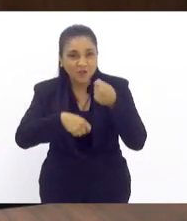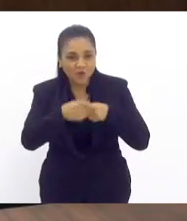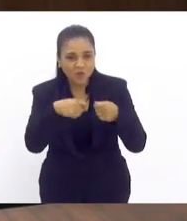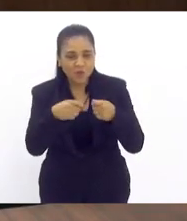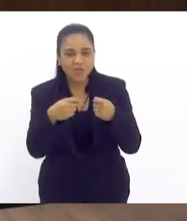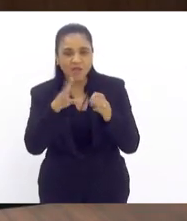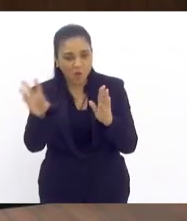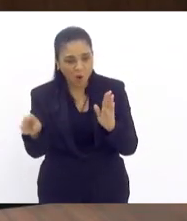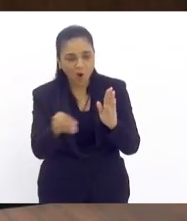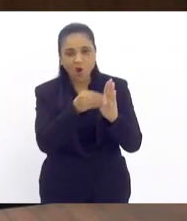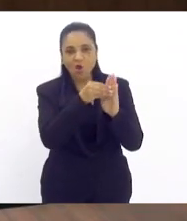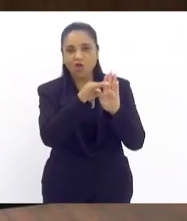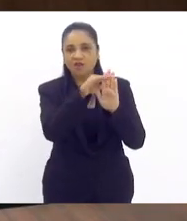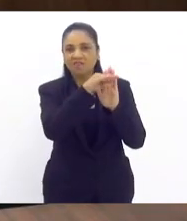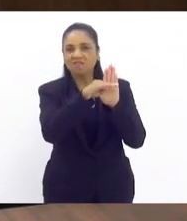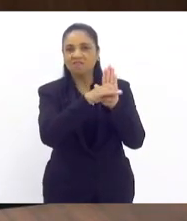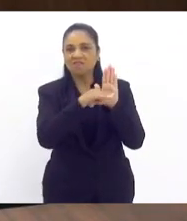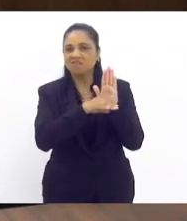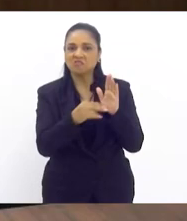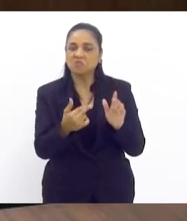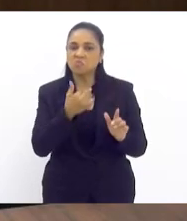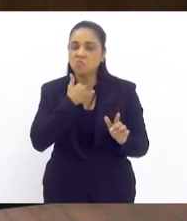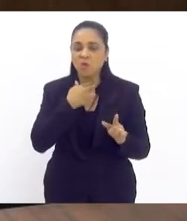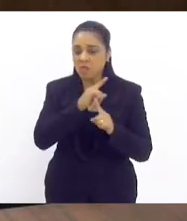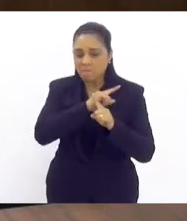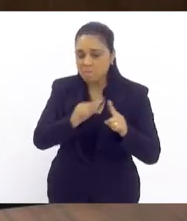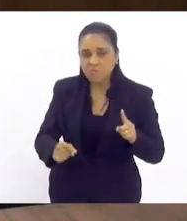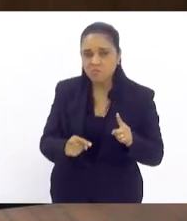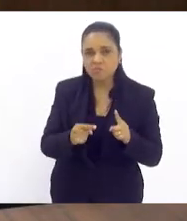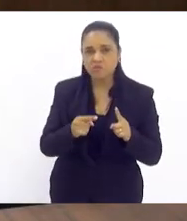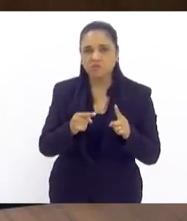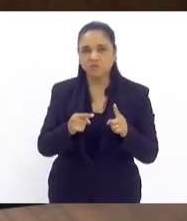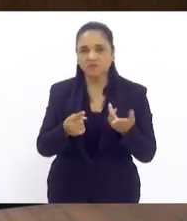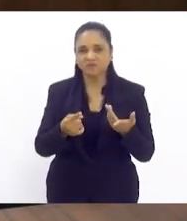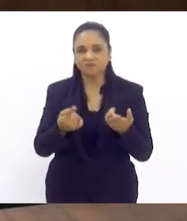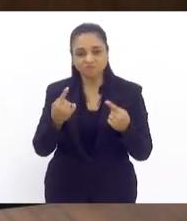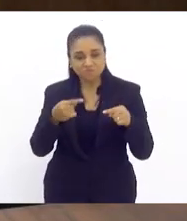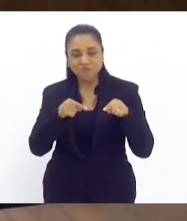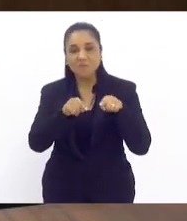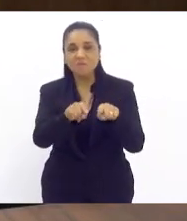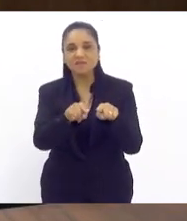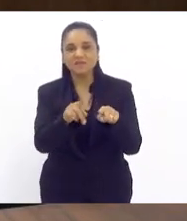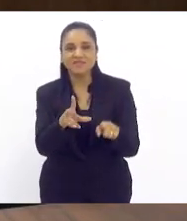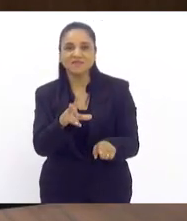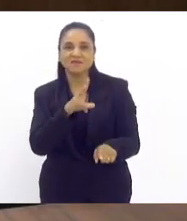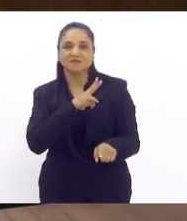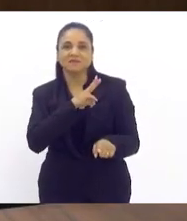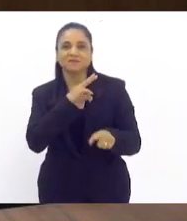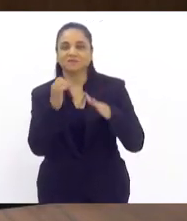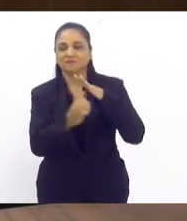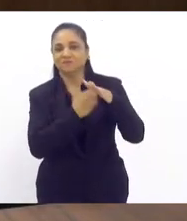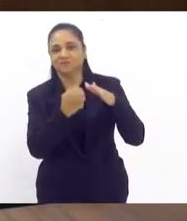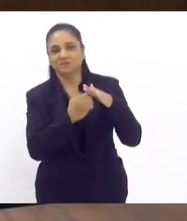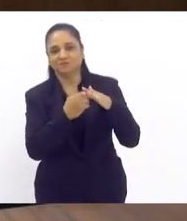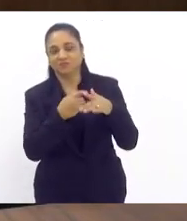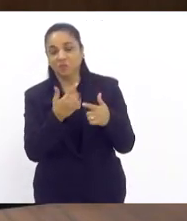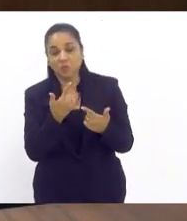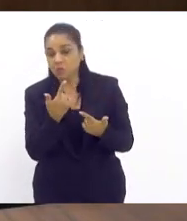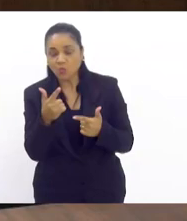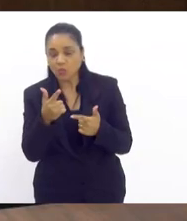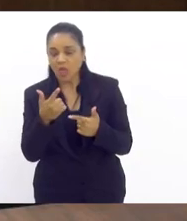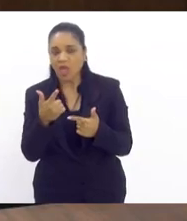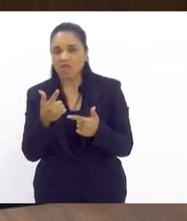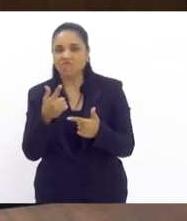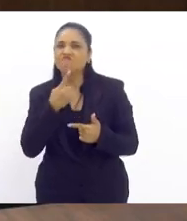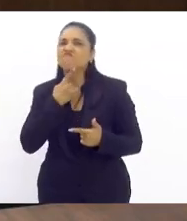vê que não existe a vontade do governo federal em ajudar o Estado do Rio de Janeiro. A partir do